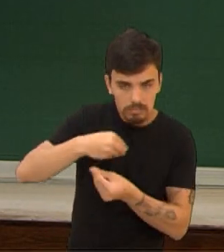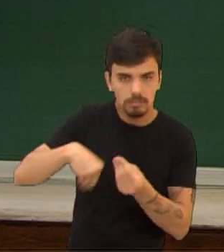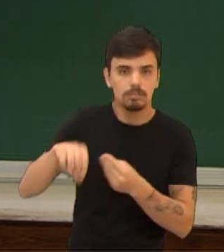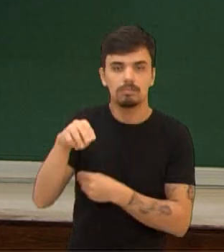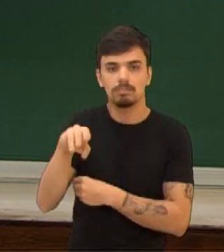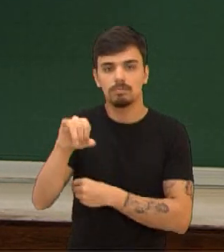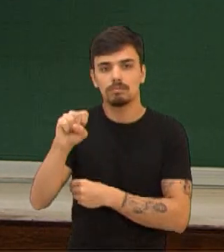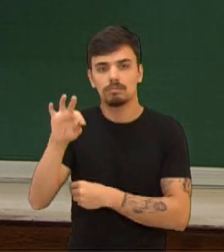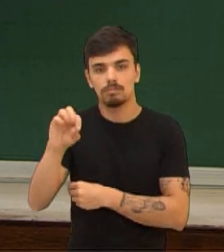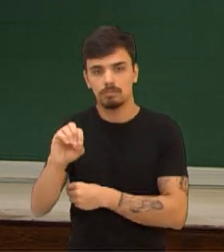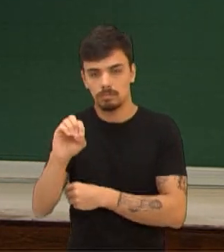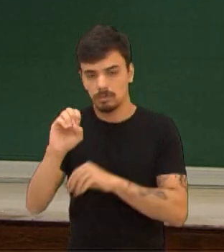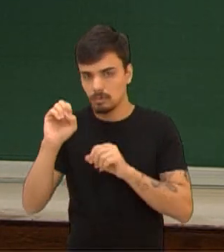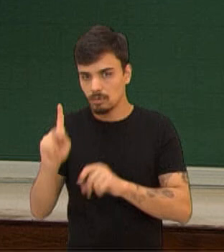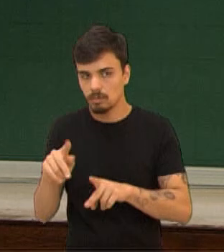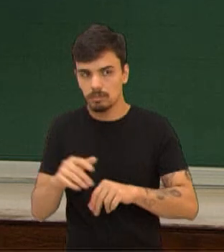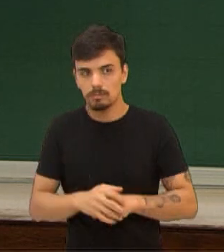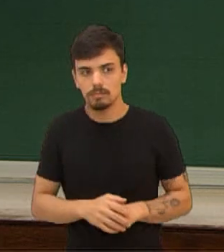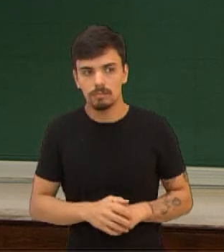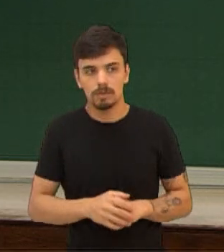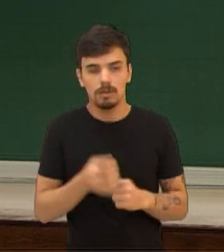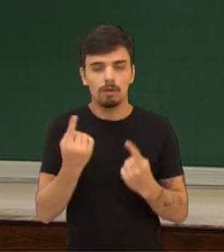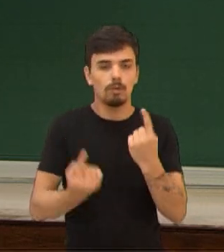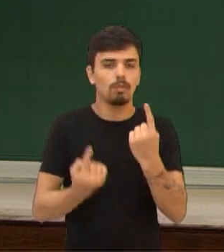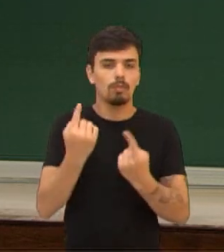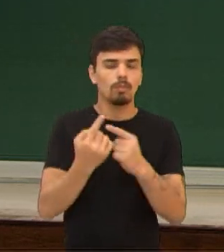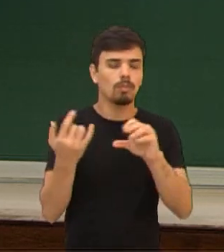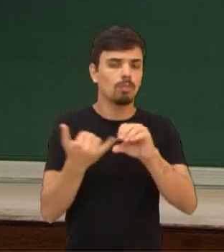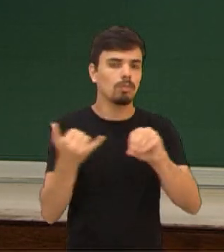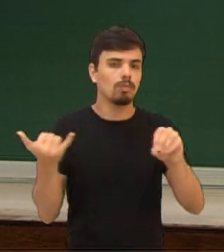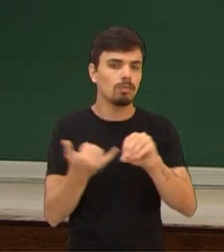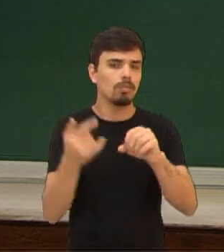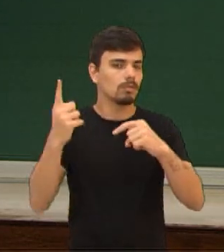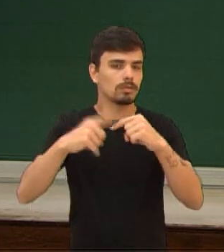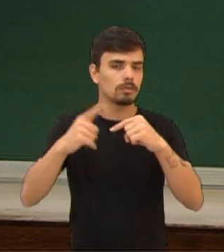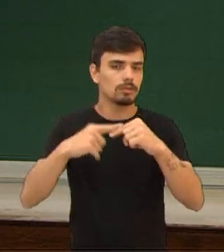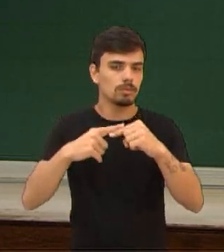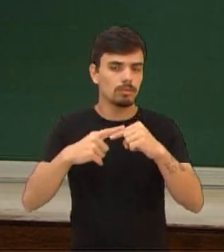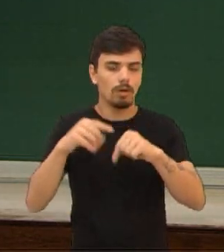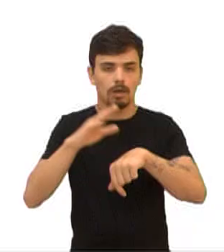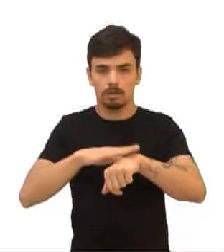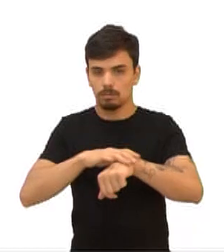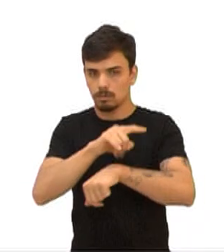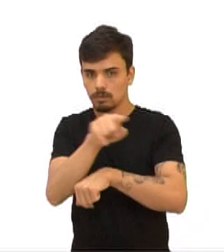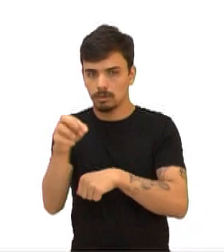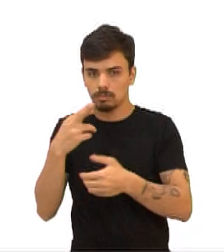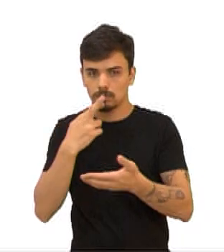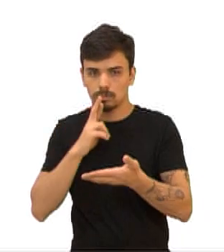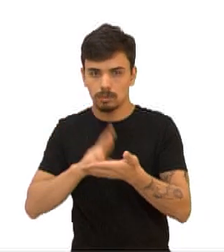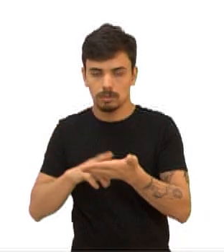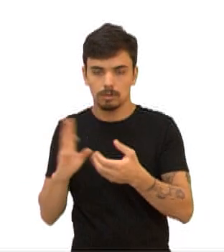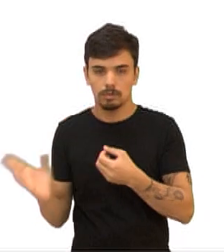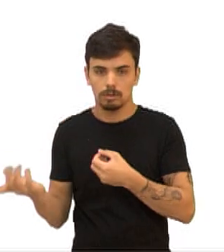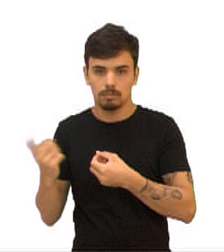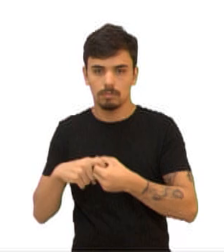paralelo, ok? A pergunta é qual é a capacitância equivalente desse circuito. Tempo para vocês fazerem. Vamos lá.